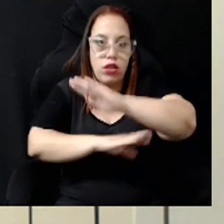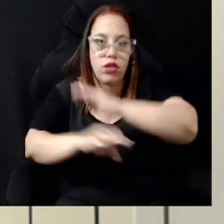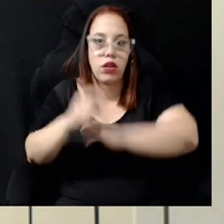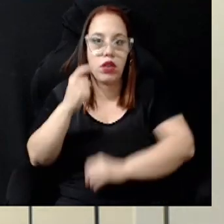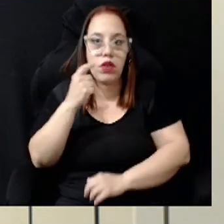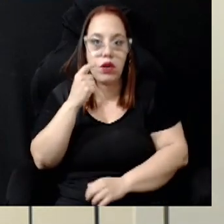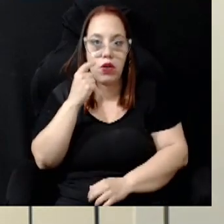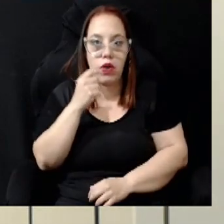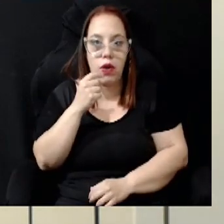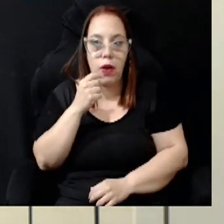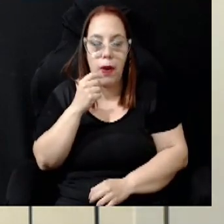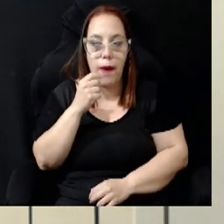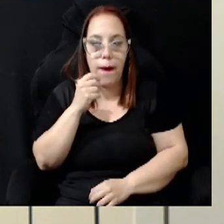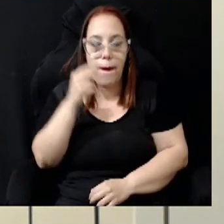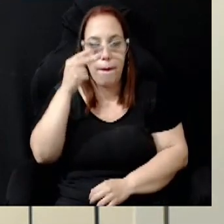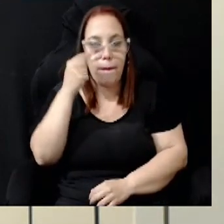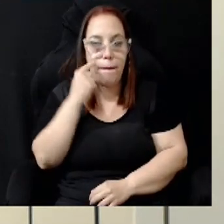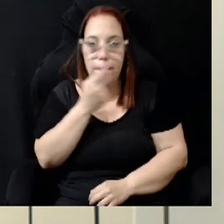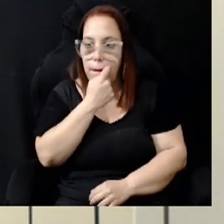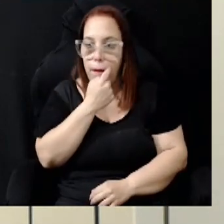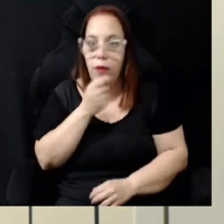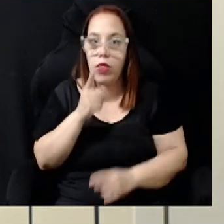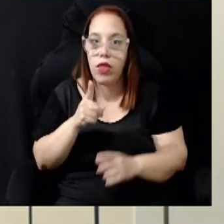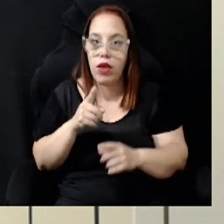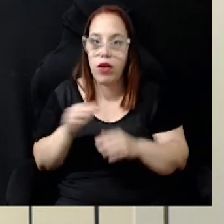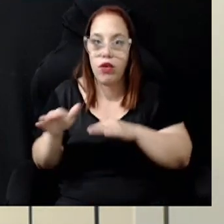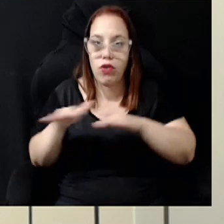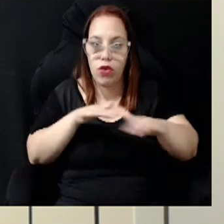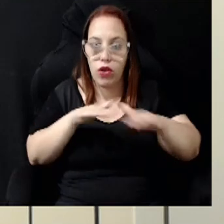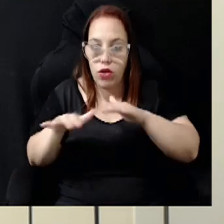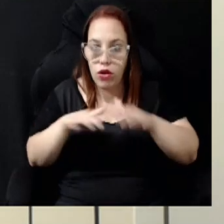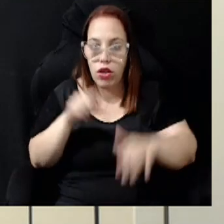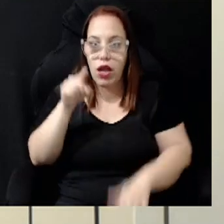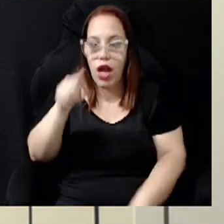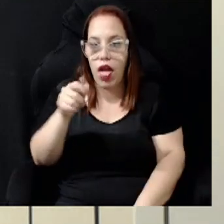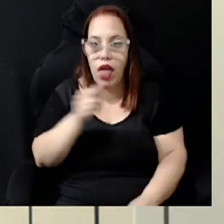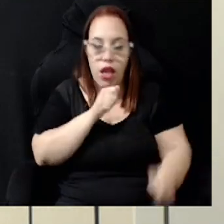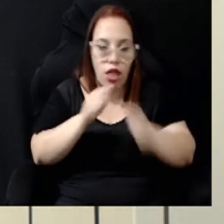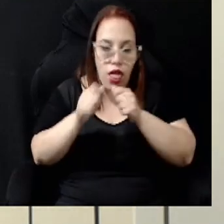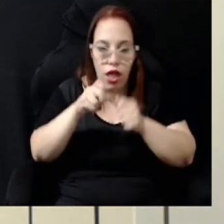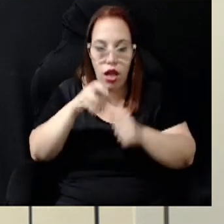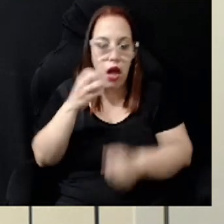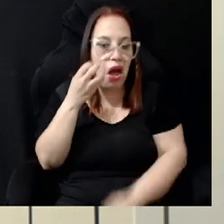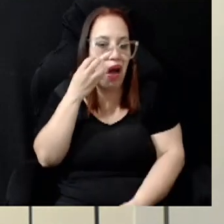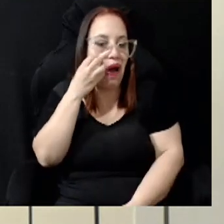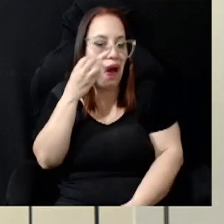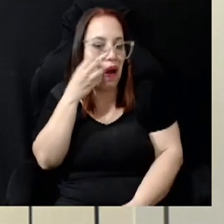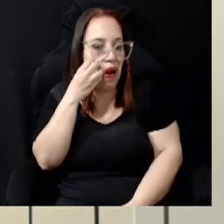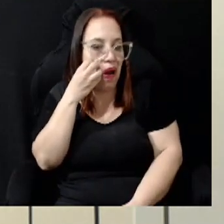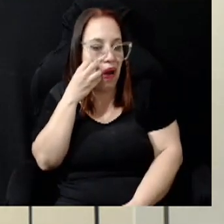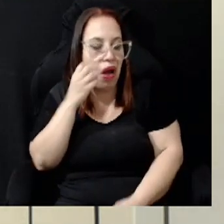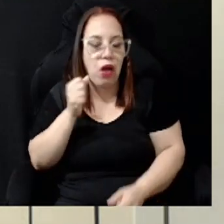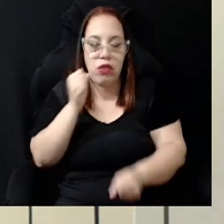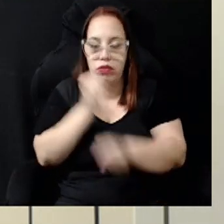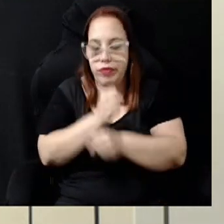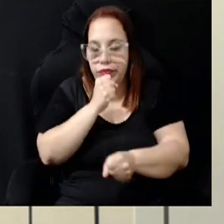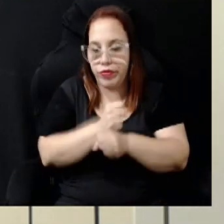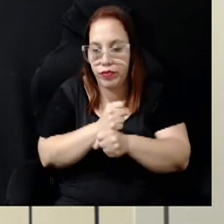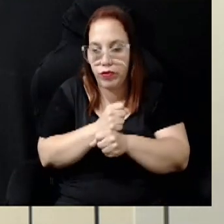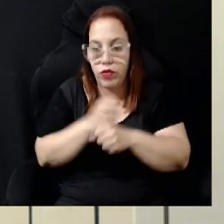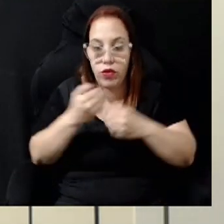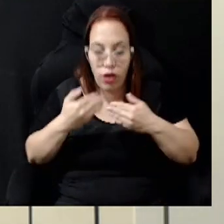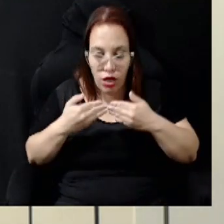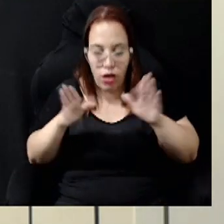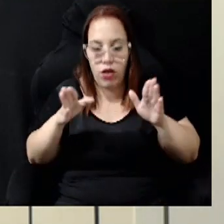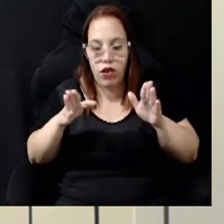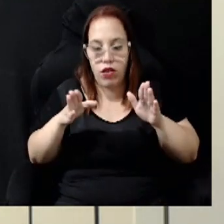Mirna Abreu, que vai se deslocando, viu? Ela e o repórter André Aranha, a todo momento, canal aberto, porque eles vão